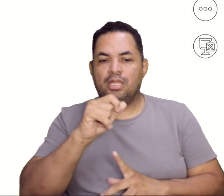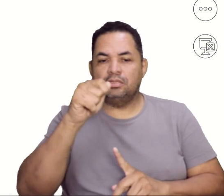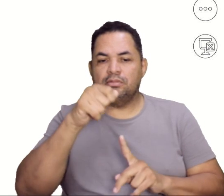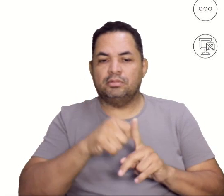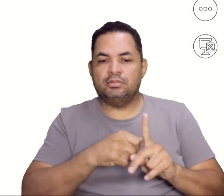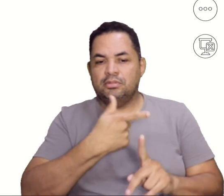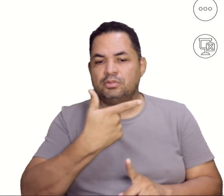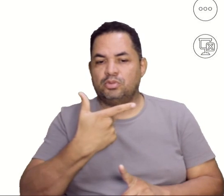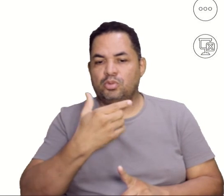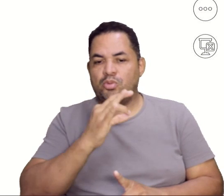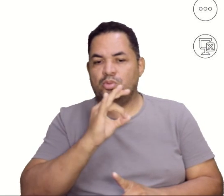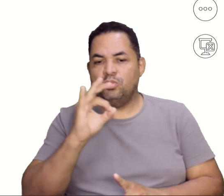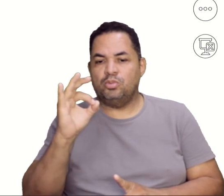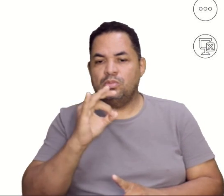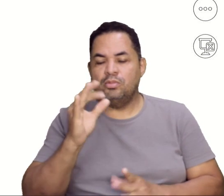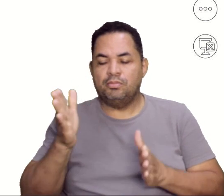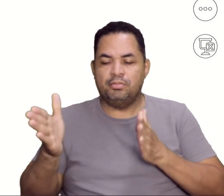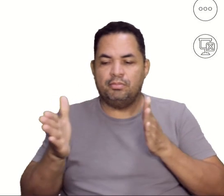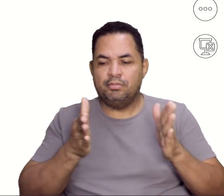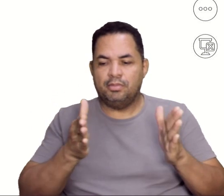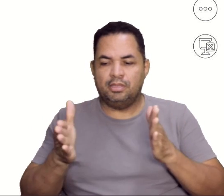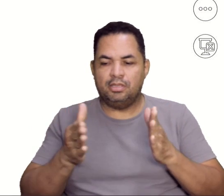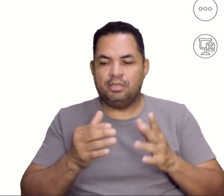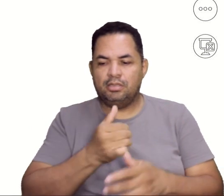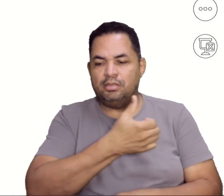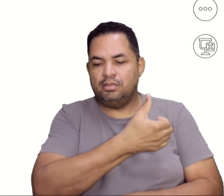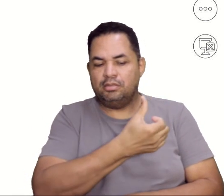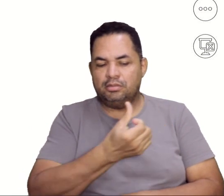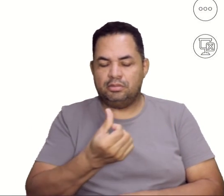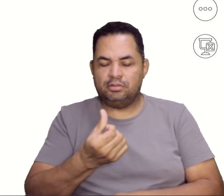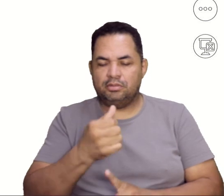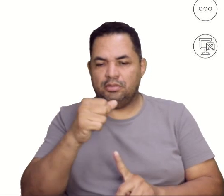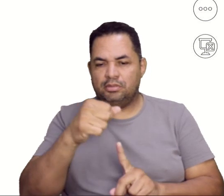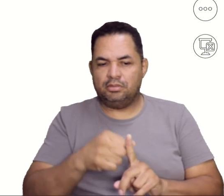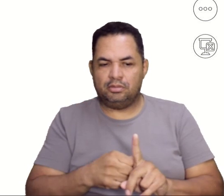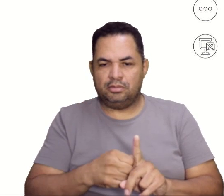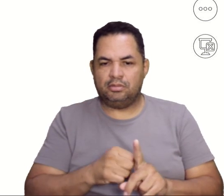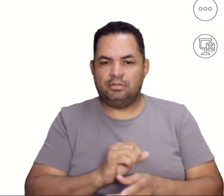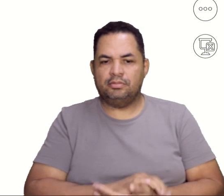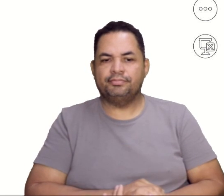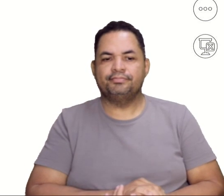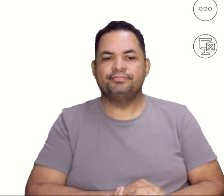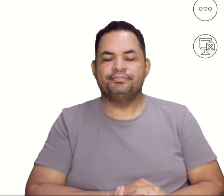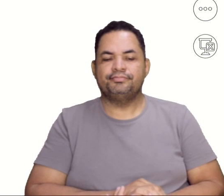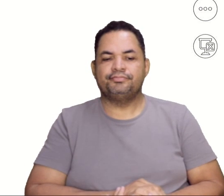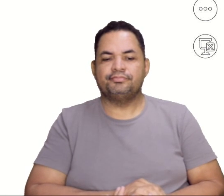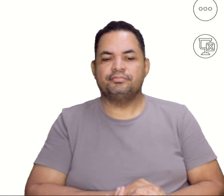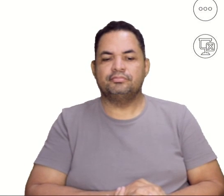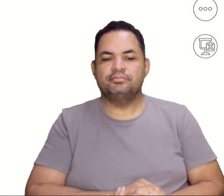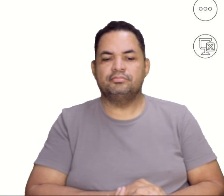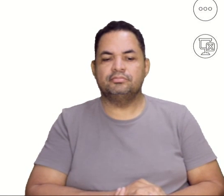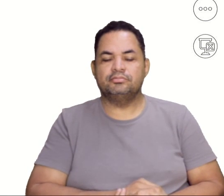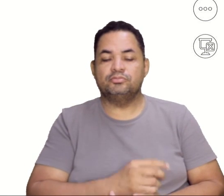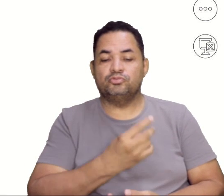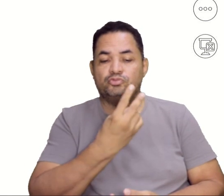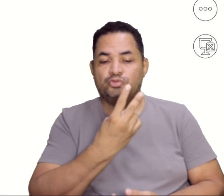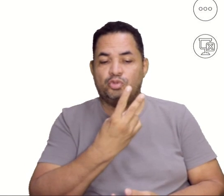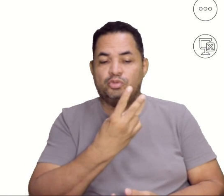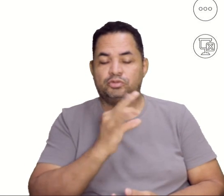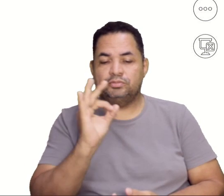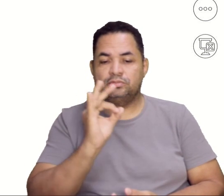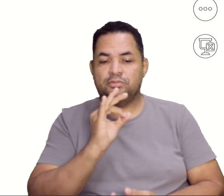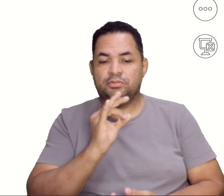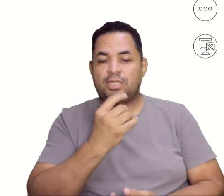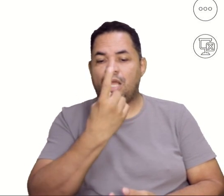de 2% durante 16 meses taxa mensal significa que é 2% ao